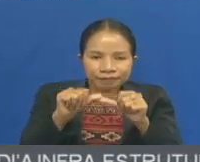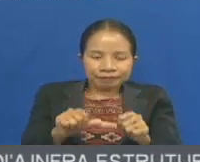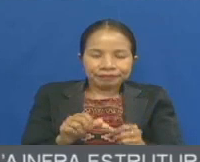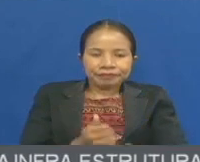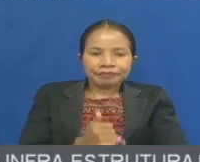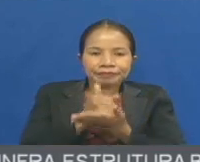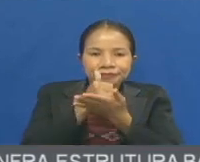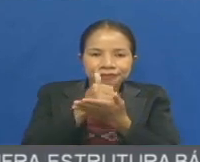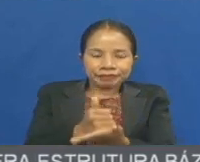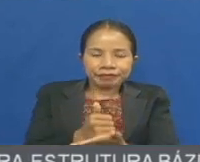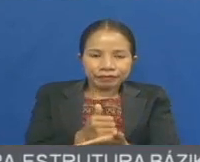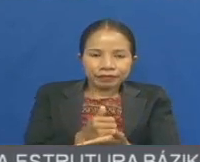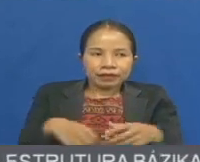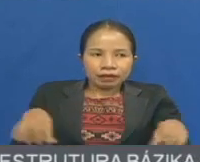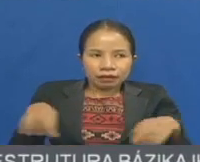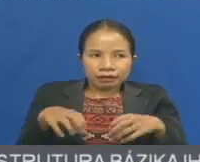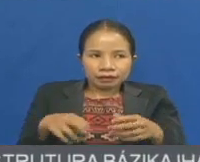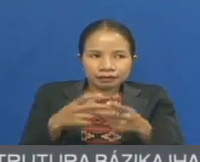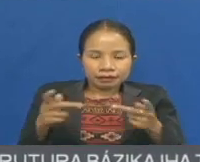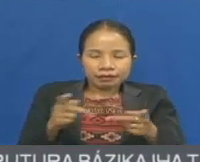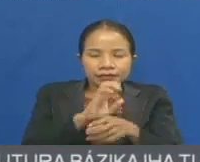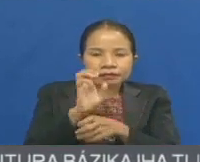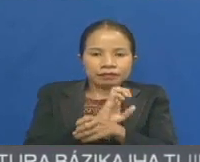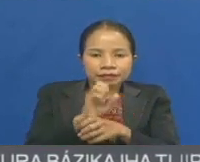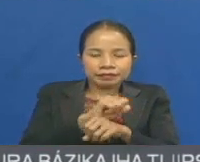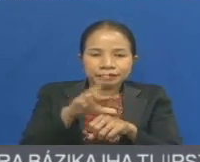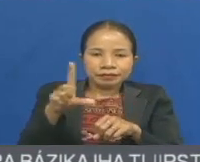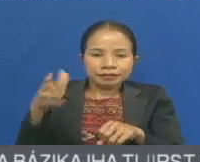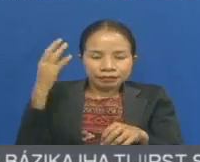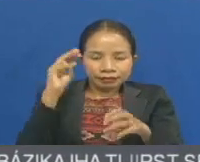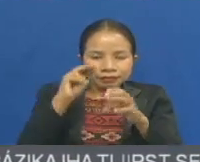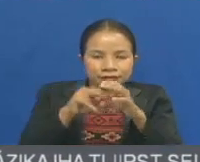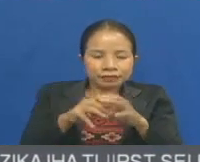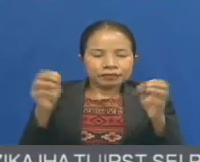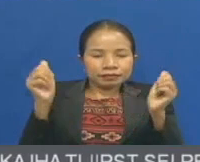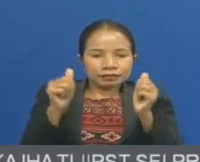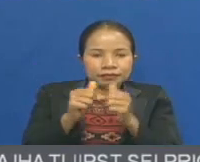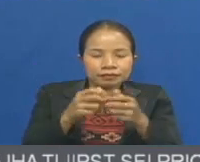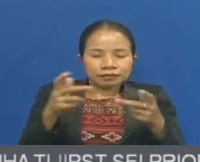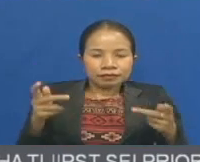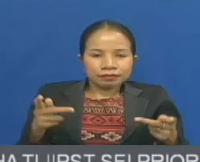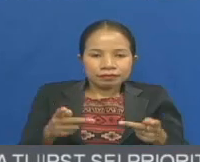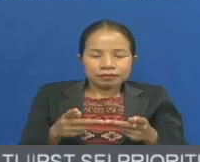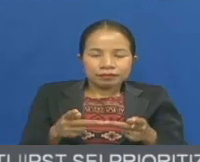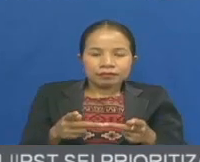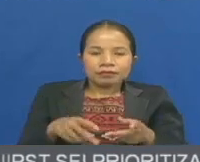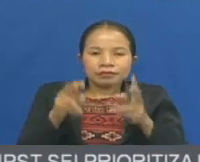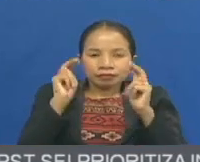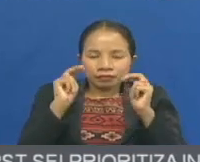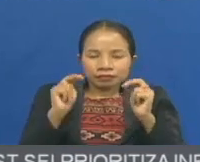apoio projeto Zona Economia Social de Mercado. Ho condições que tem